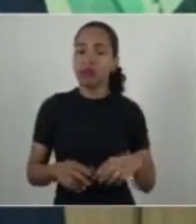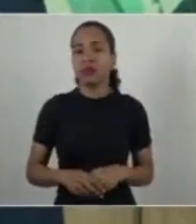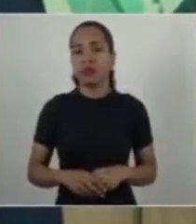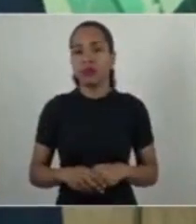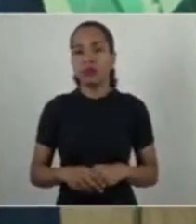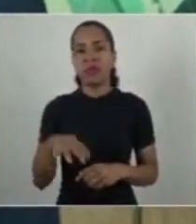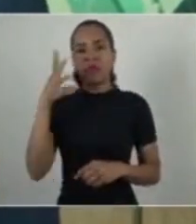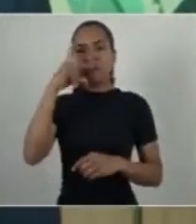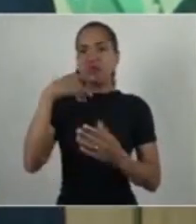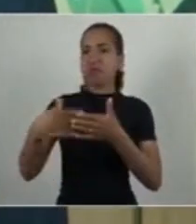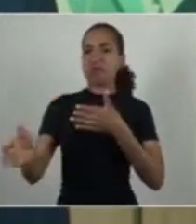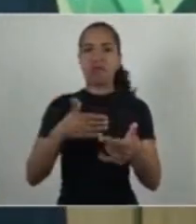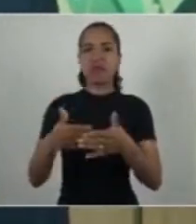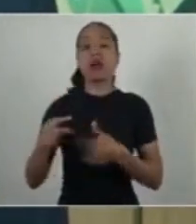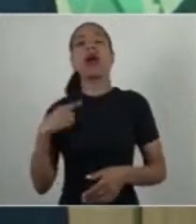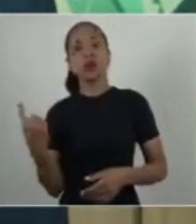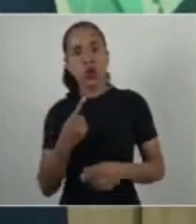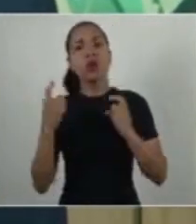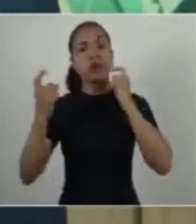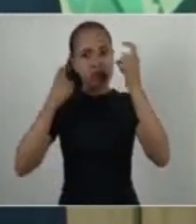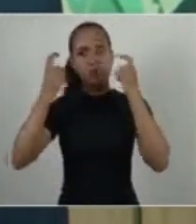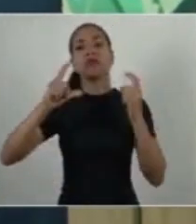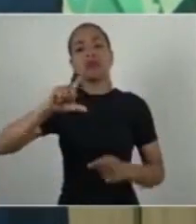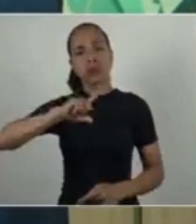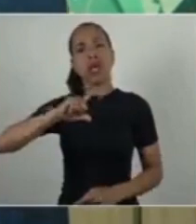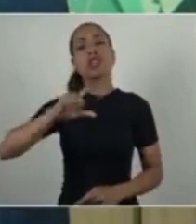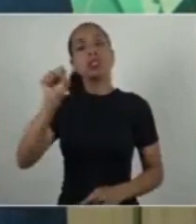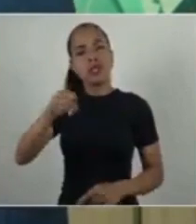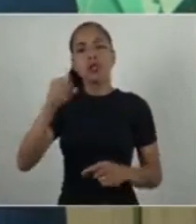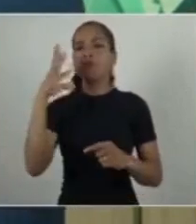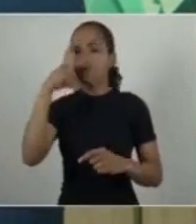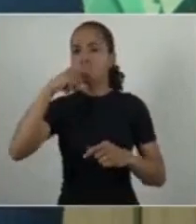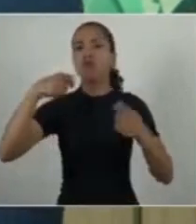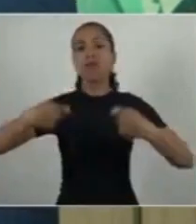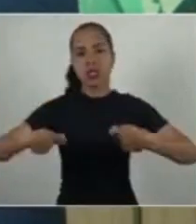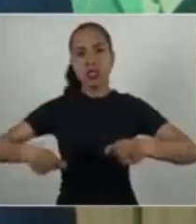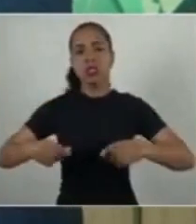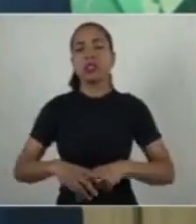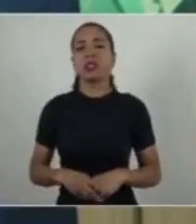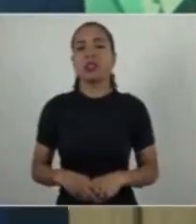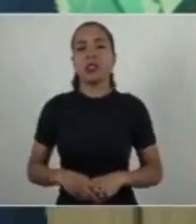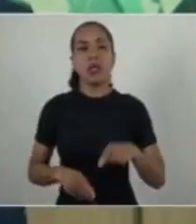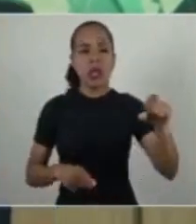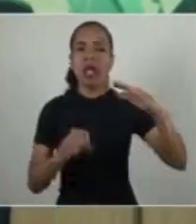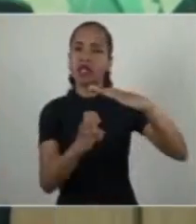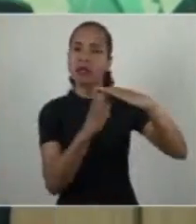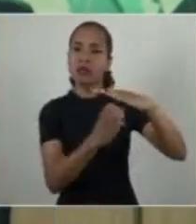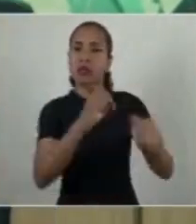estética da cidade nós se importamos energiza um lixo